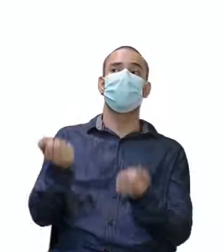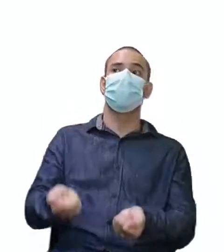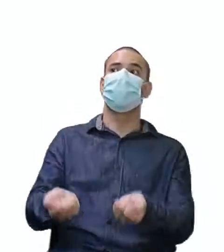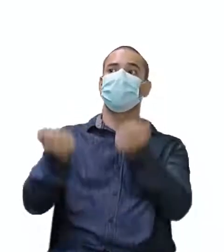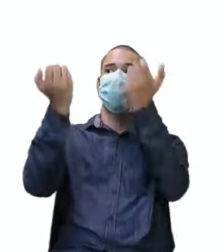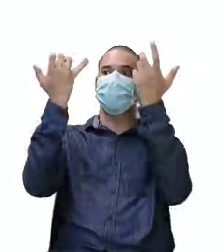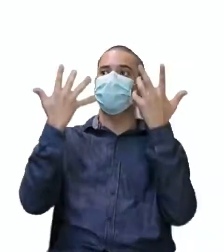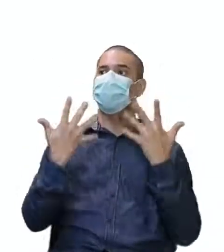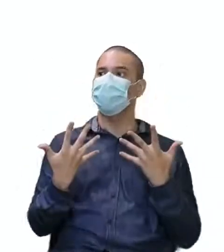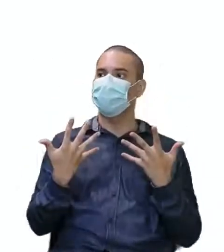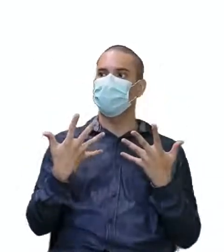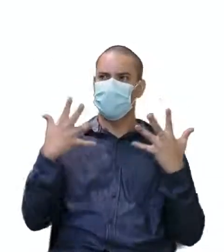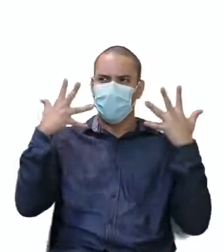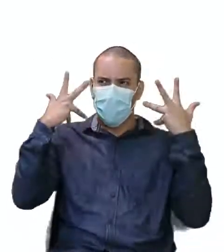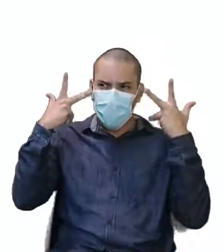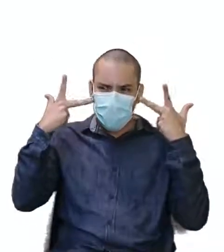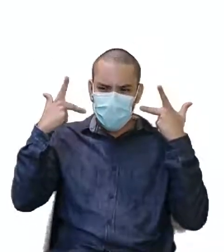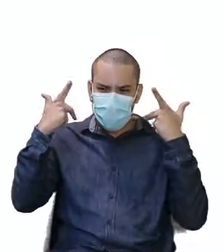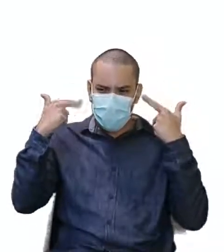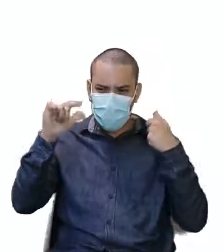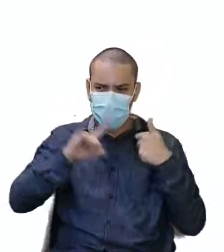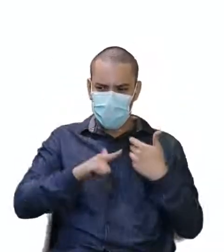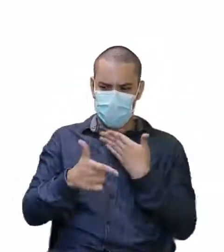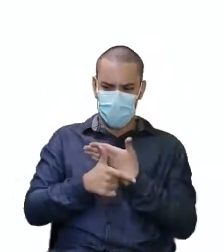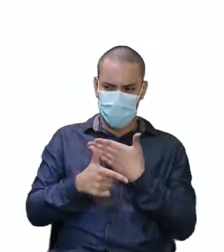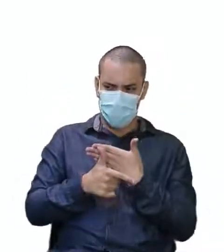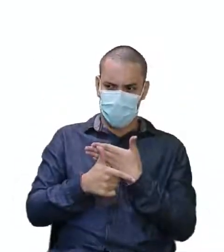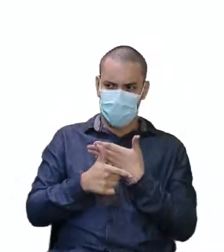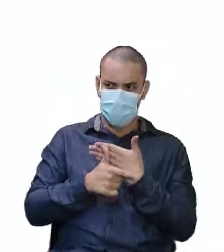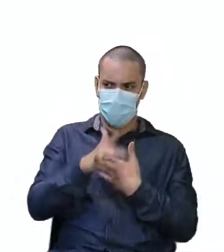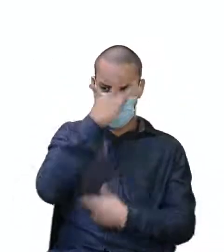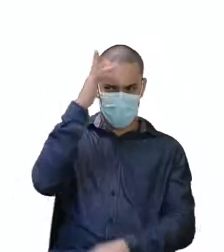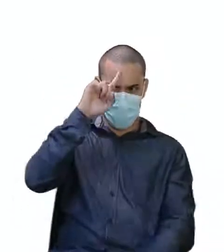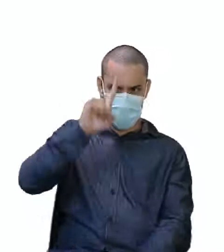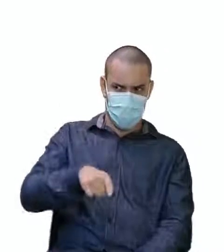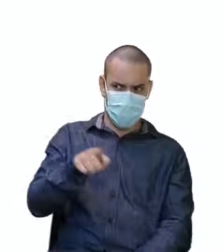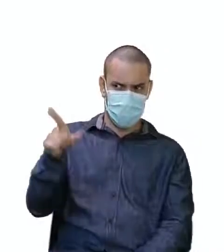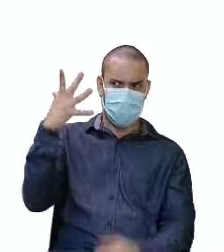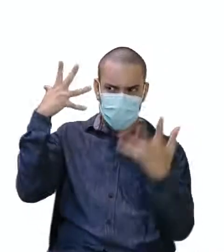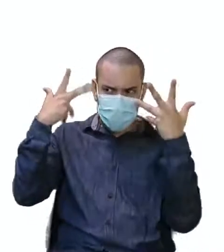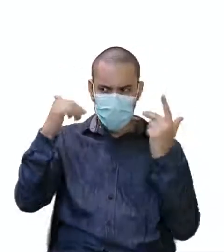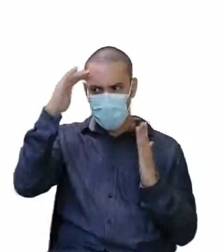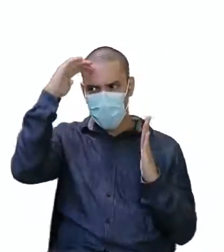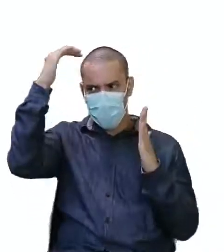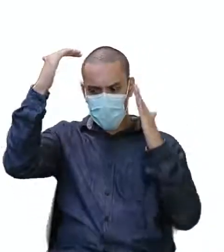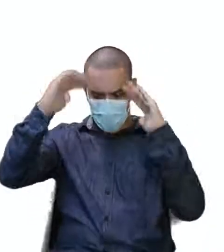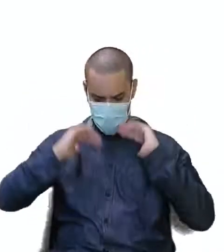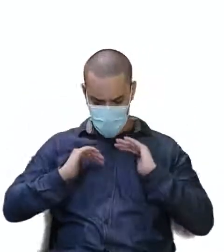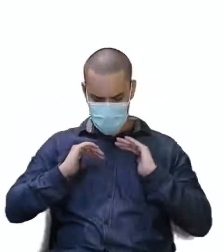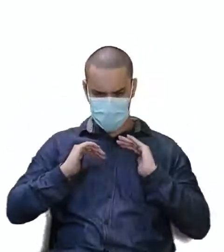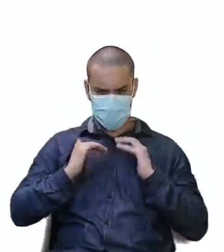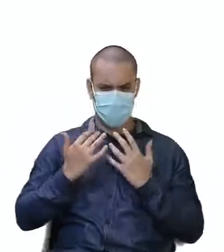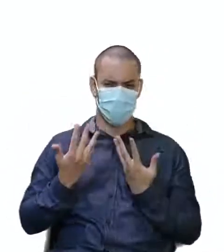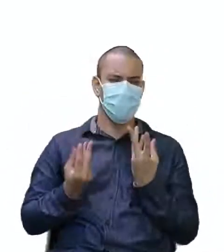A função, o leão ele tem uma função, alguém mandou ele fazer alguma coisa? Fica uma coisa assim